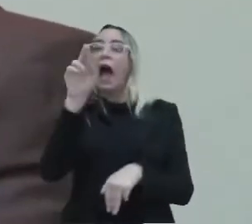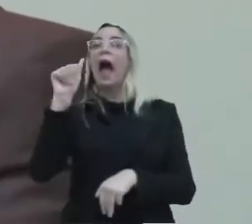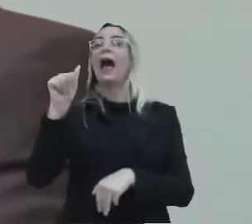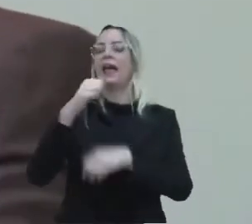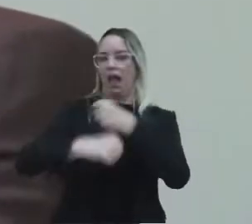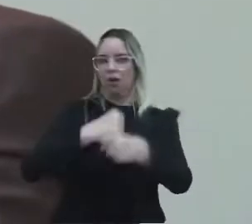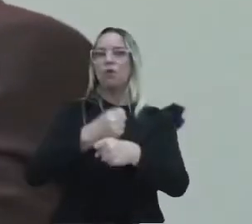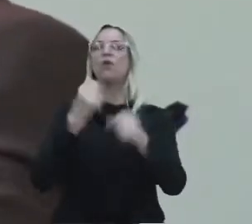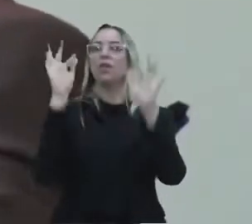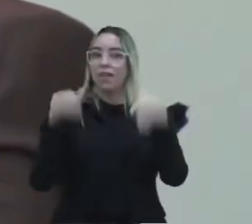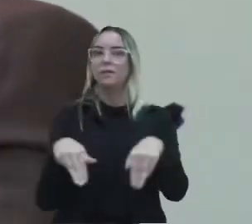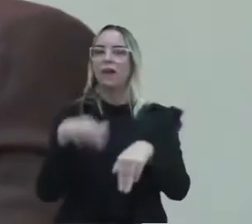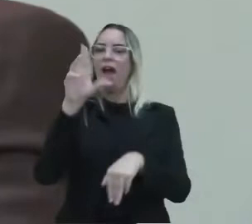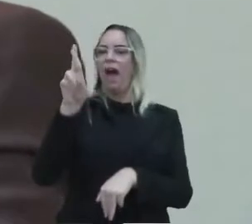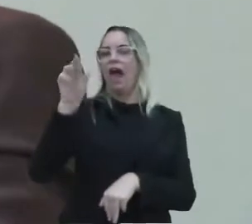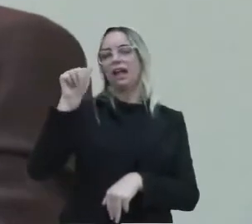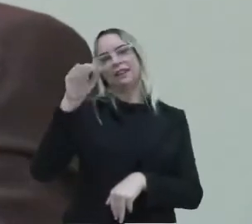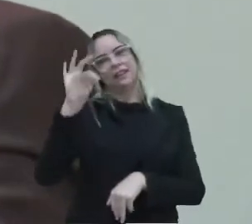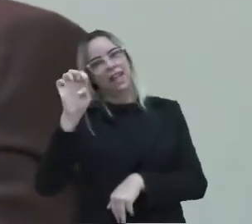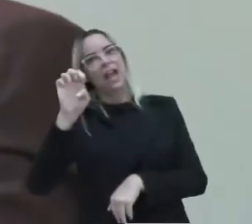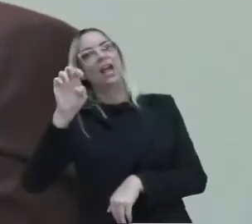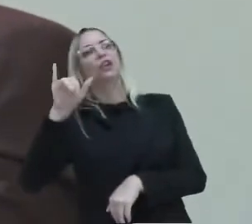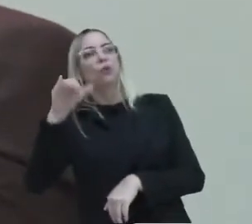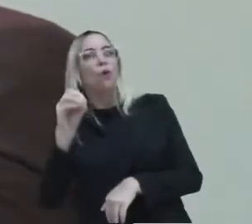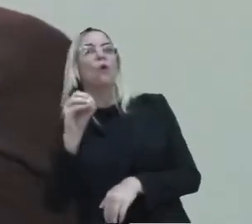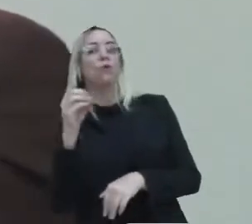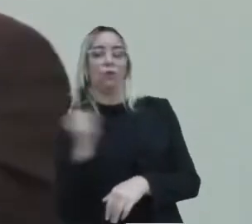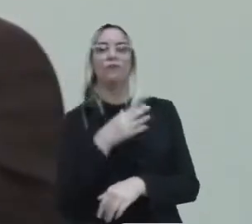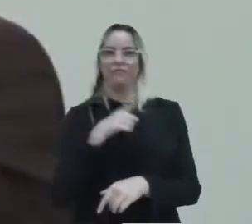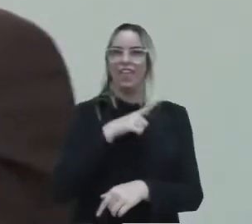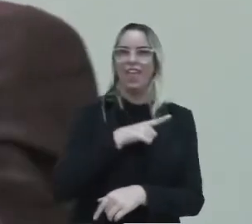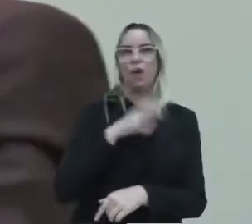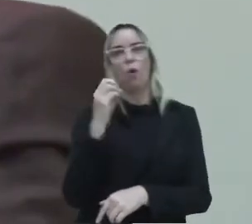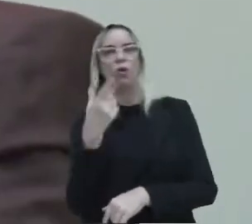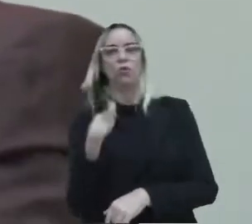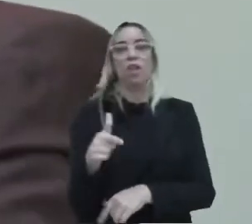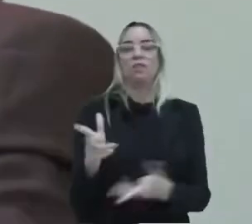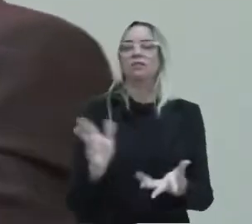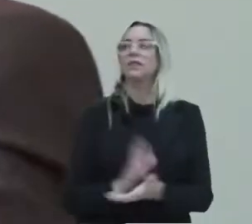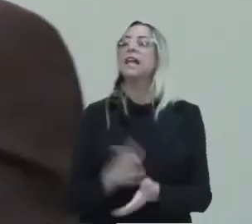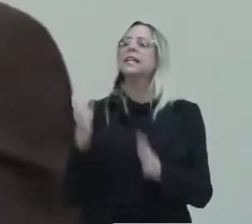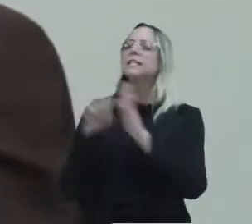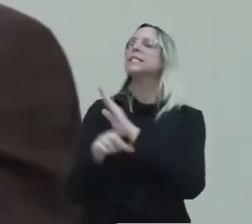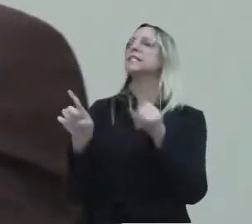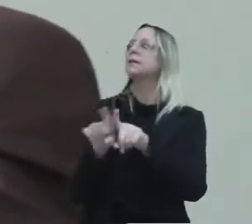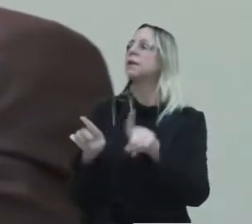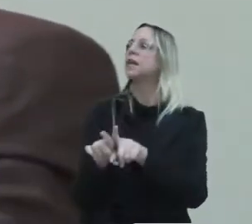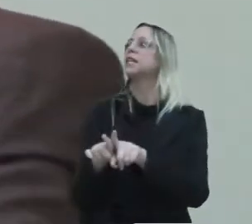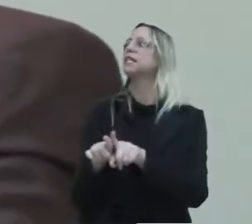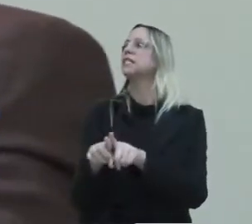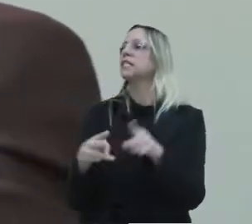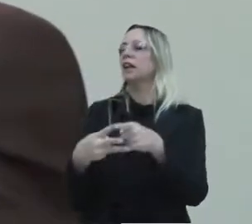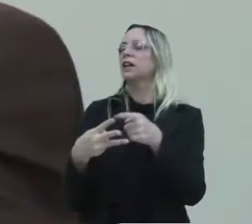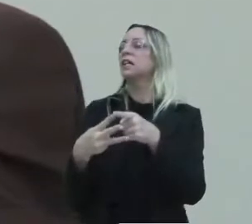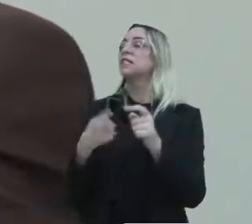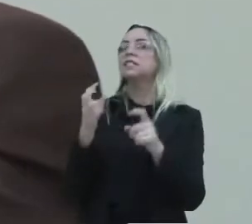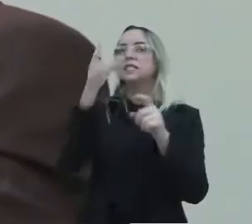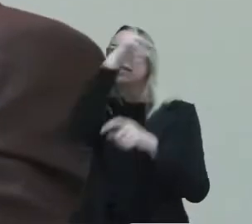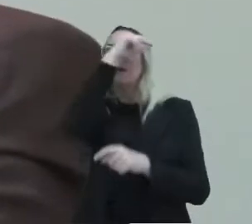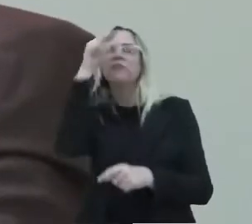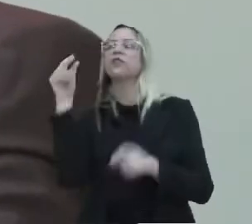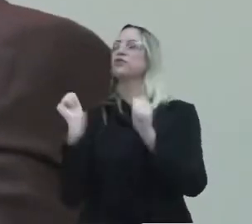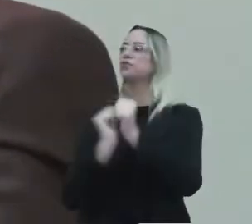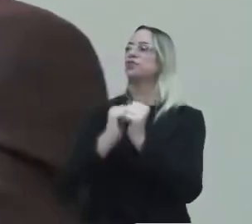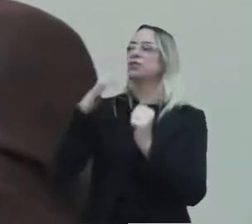profissionais da educação. E, por fim, queria saber da secretária, qual o entendimento da secretária e do prefeito